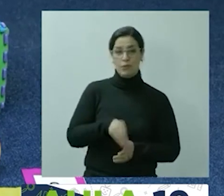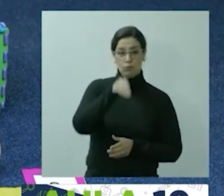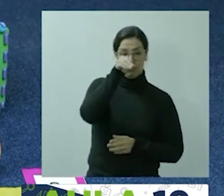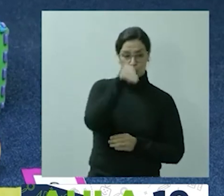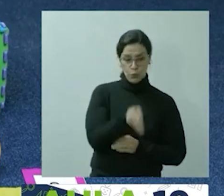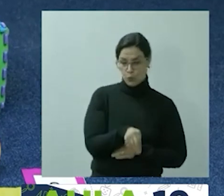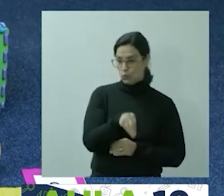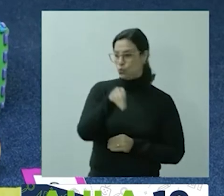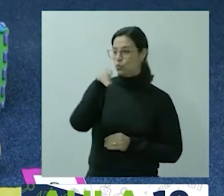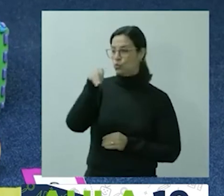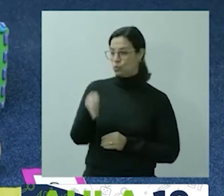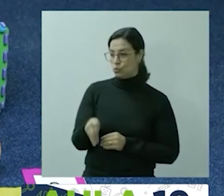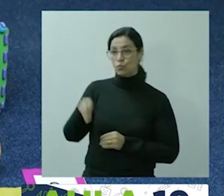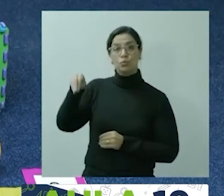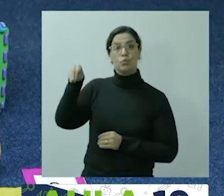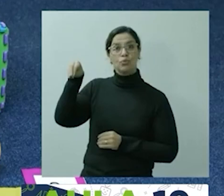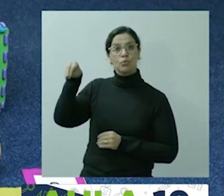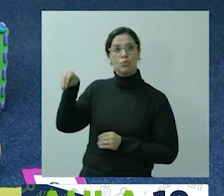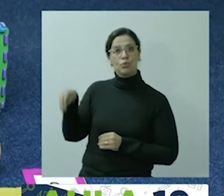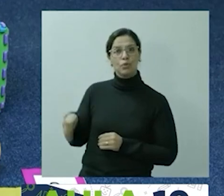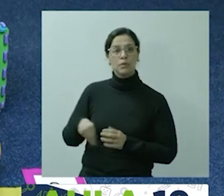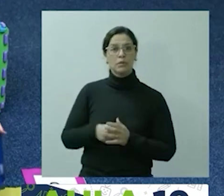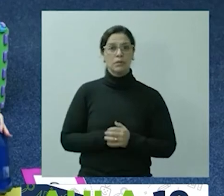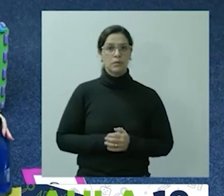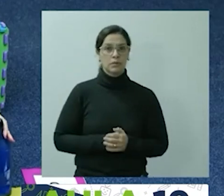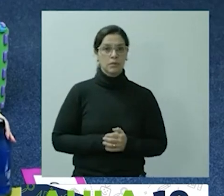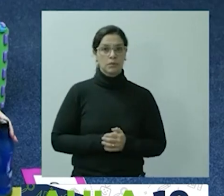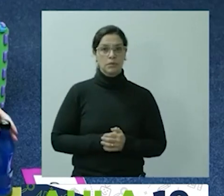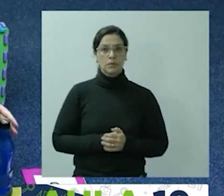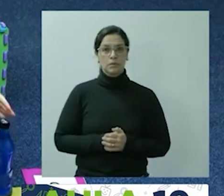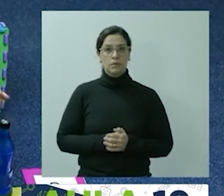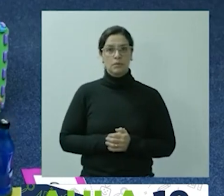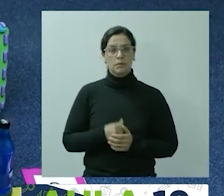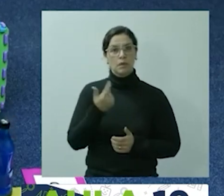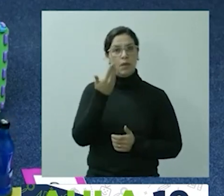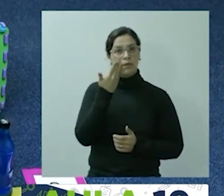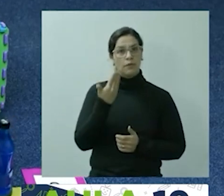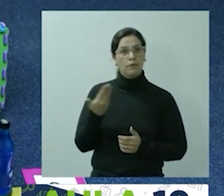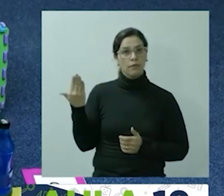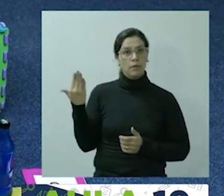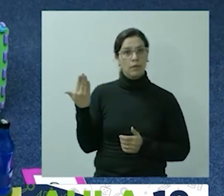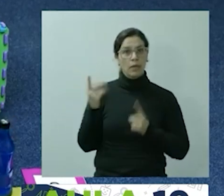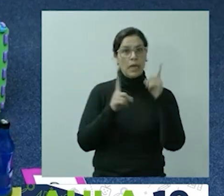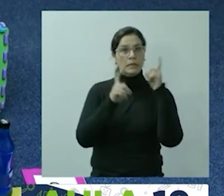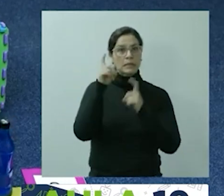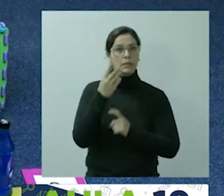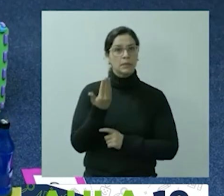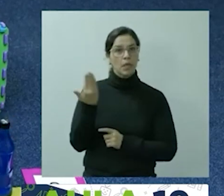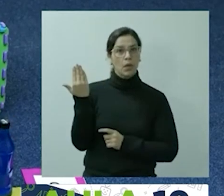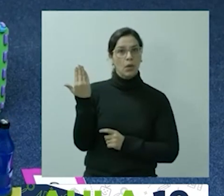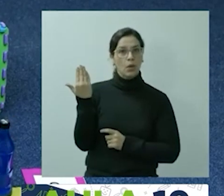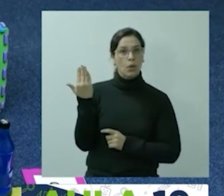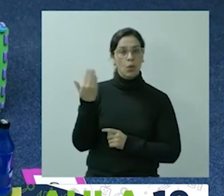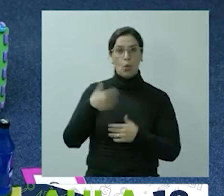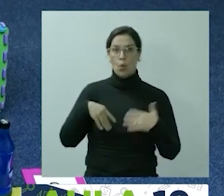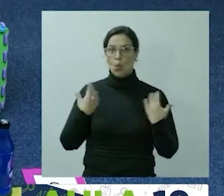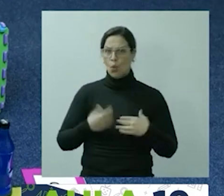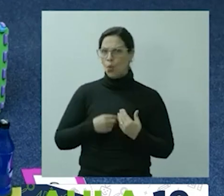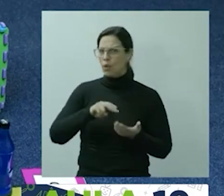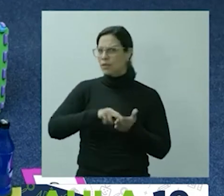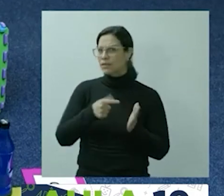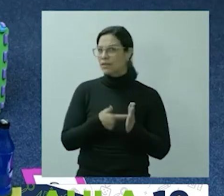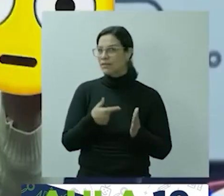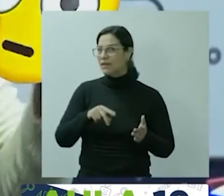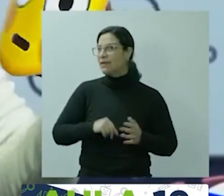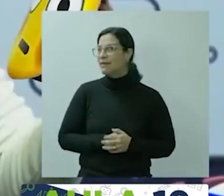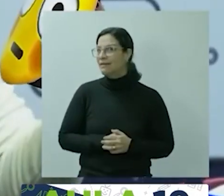Uma, duas casas. E essa carinha aqui? O que será que